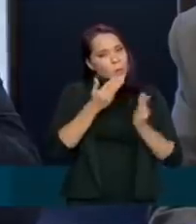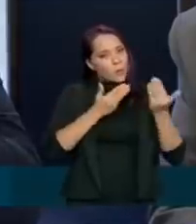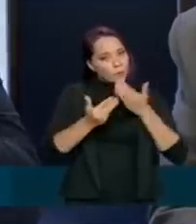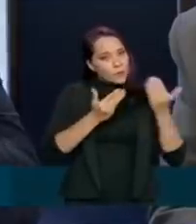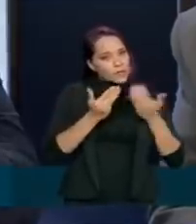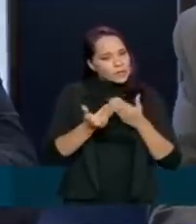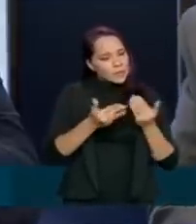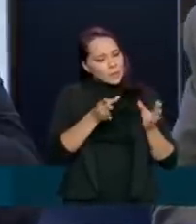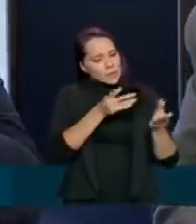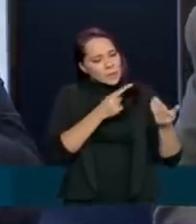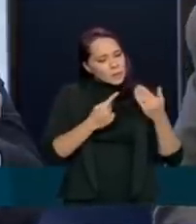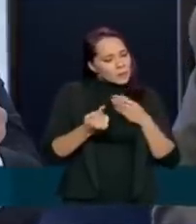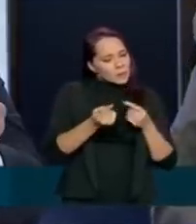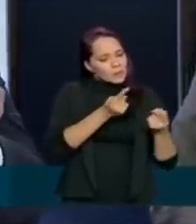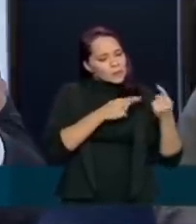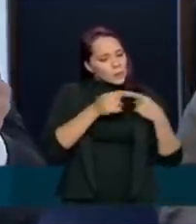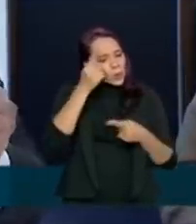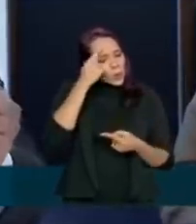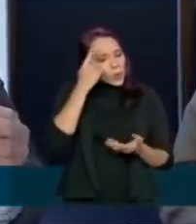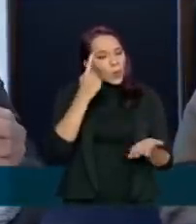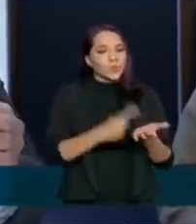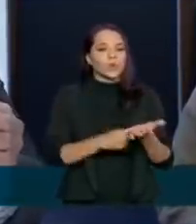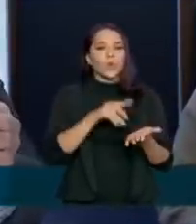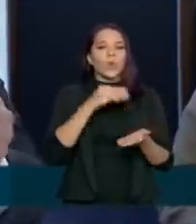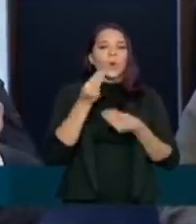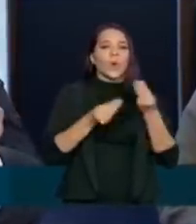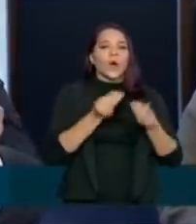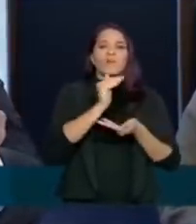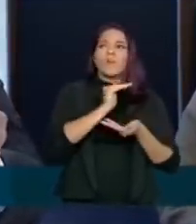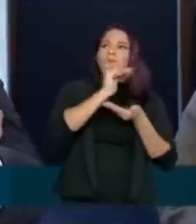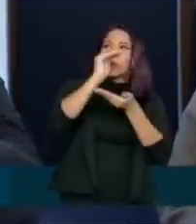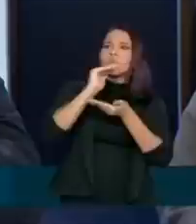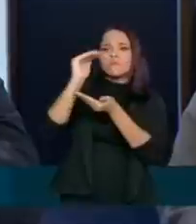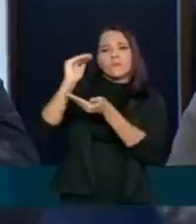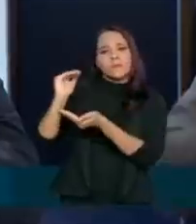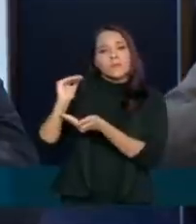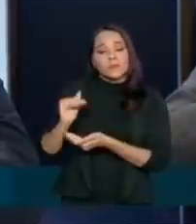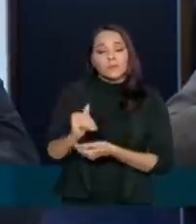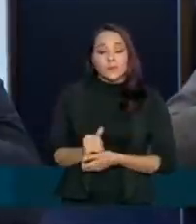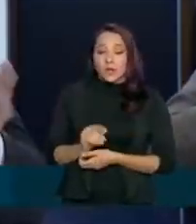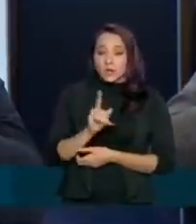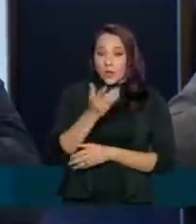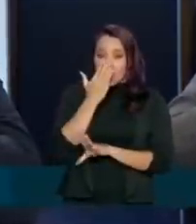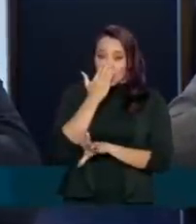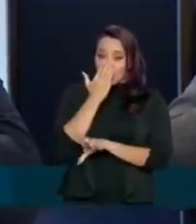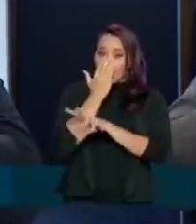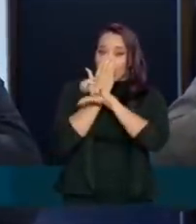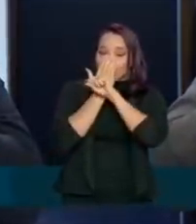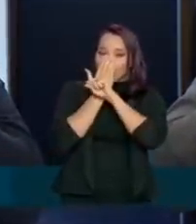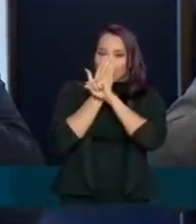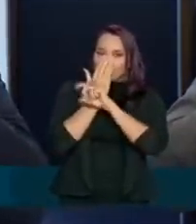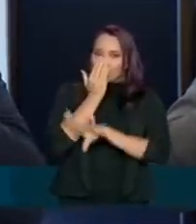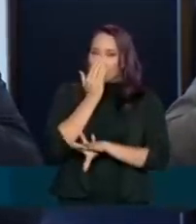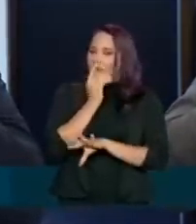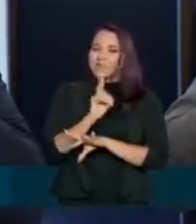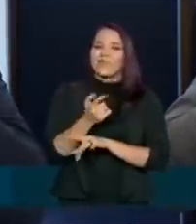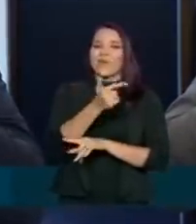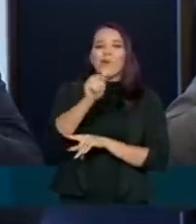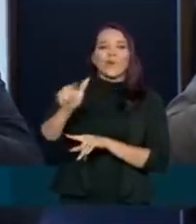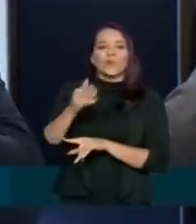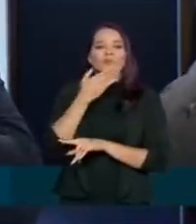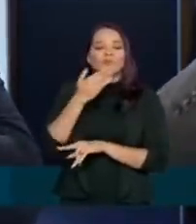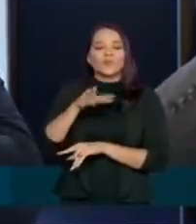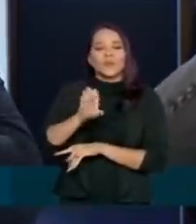nós pactuamos a distribuição desse equipamento, desse material. Não só respiradores, como todos os outros equipamentos e